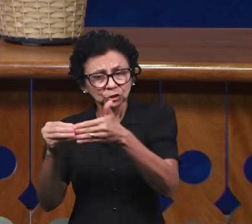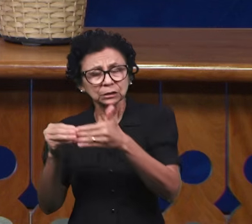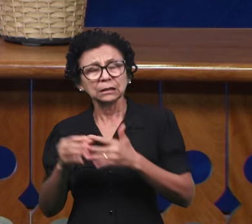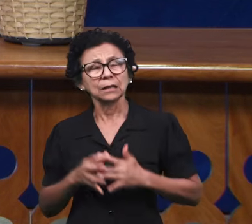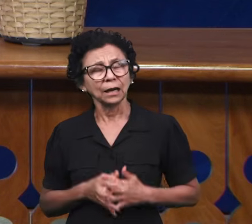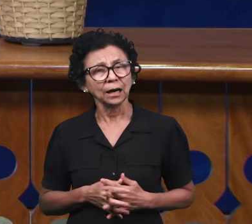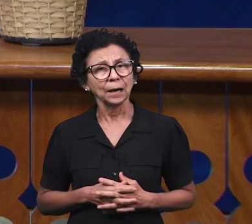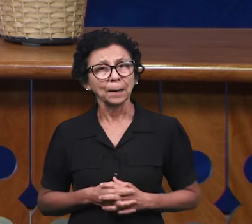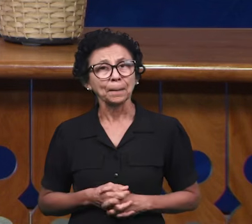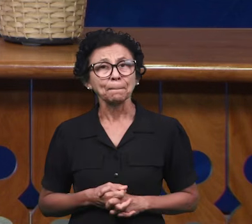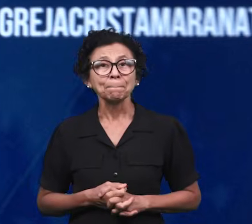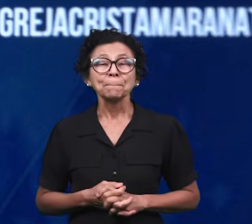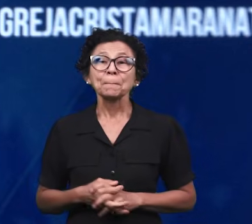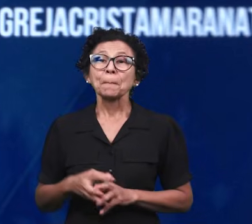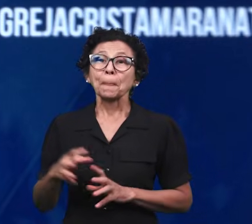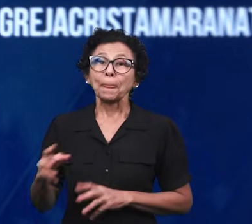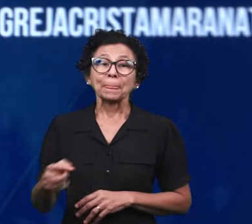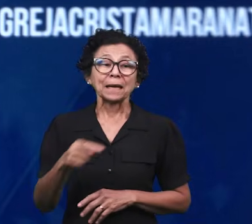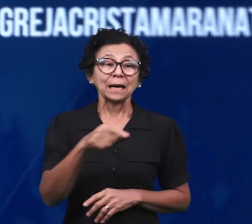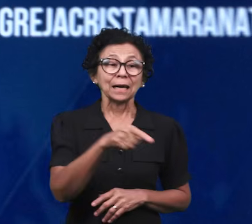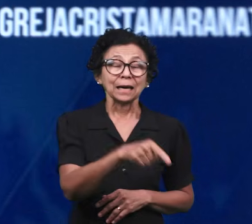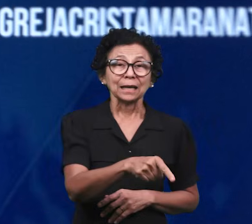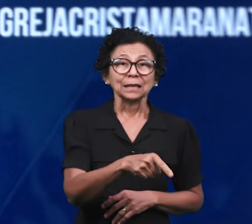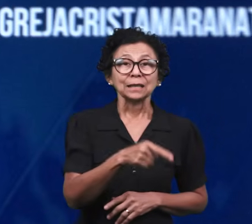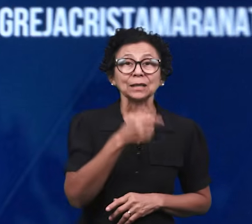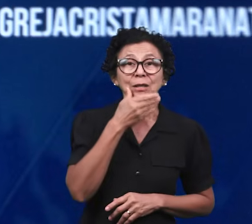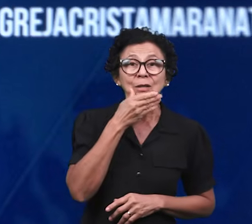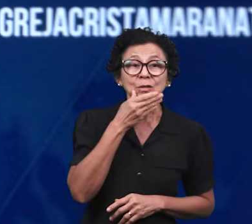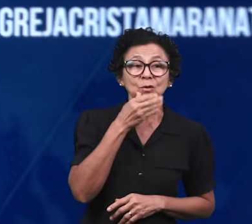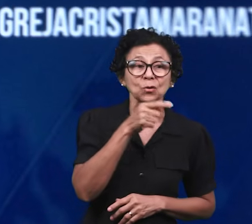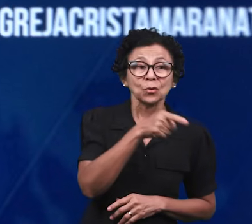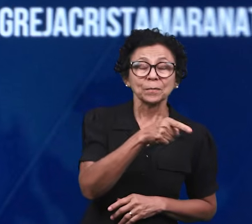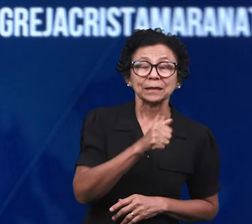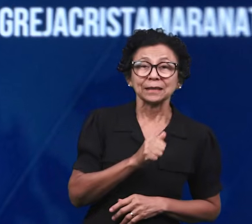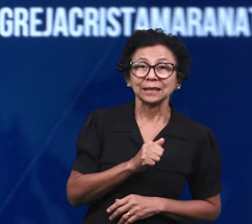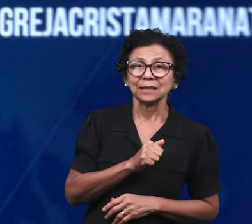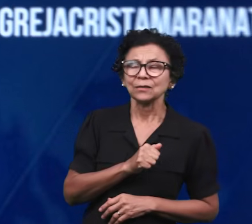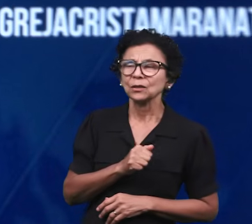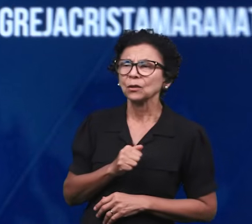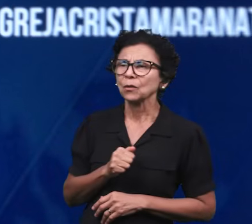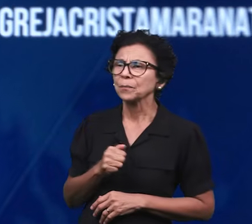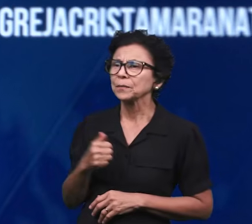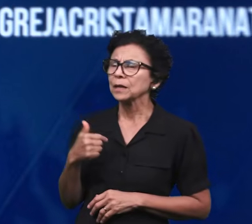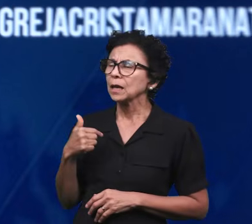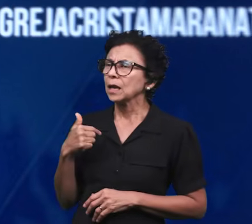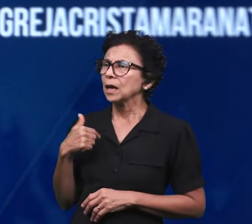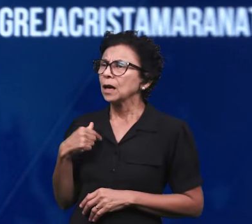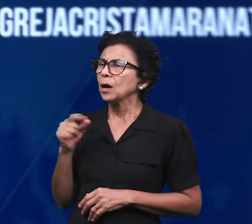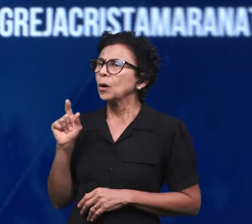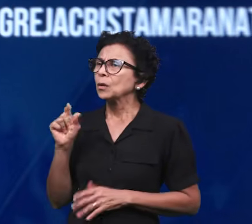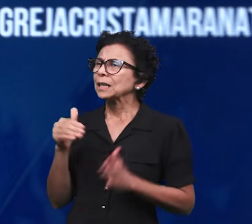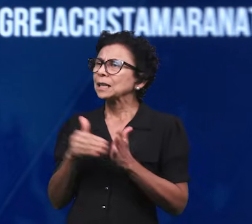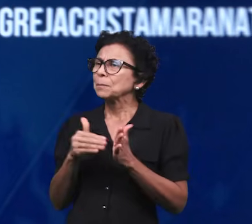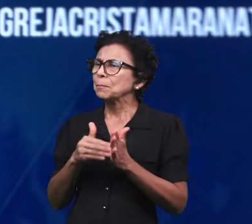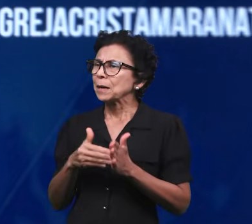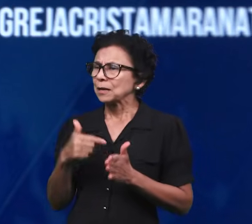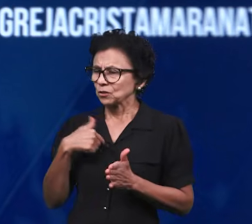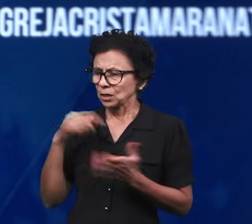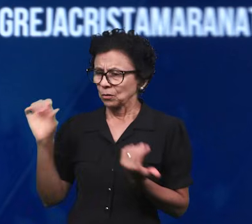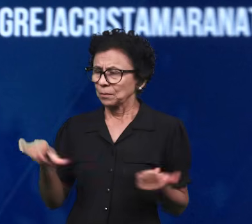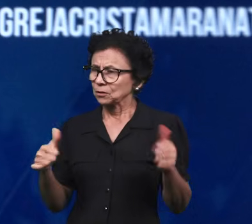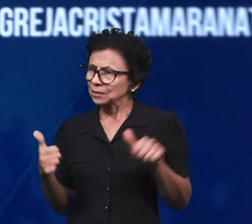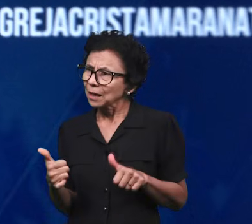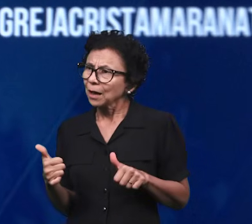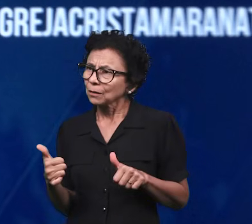seja batizado. O jovem dessa obra conhece a doutrina, Porque o jovem dessa obra frequenta